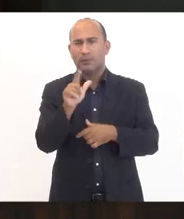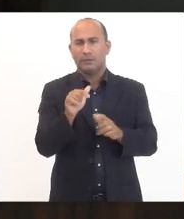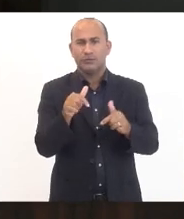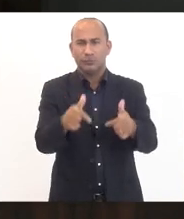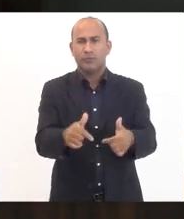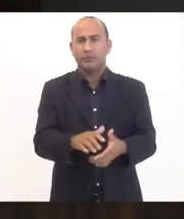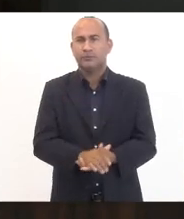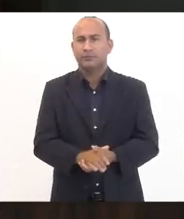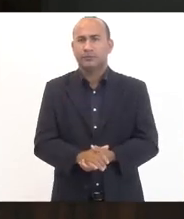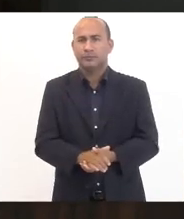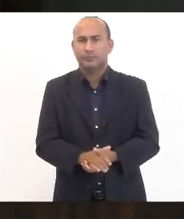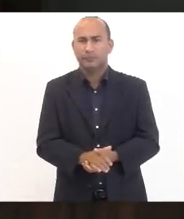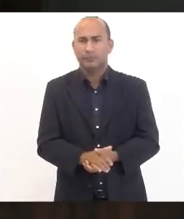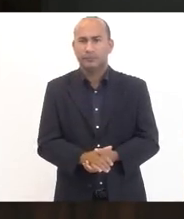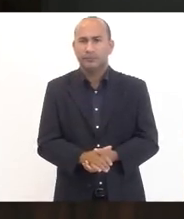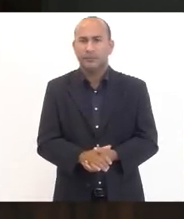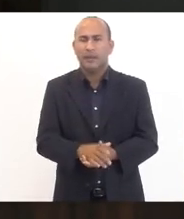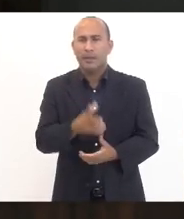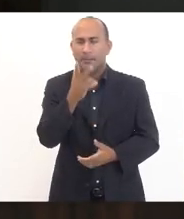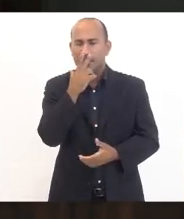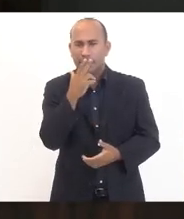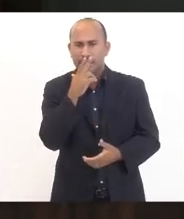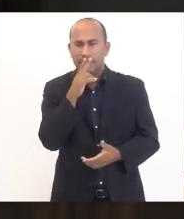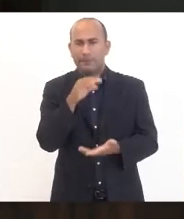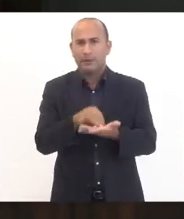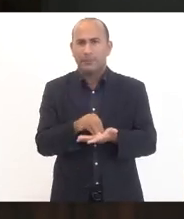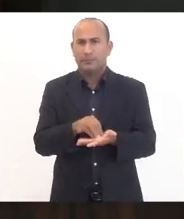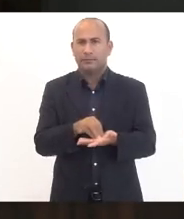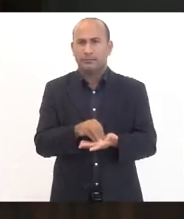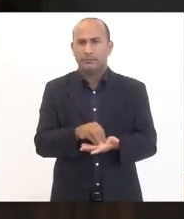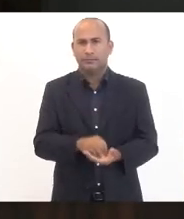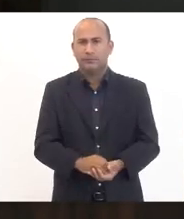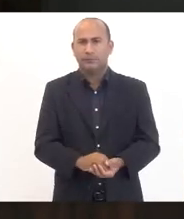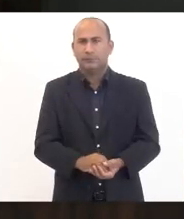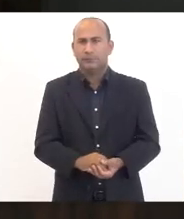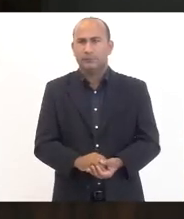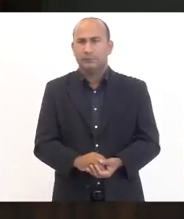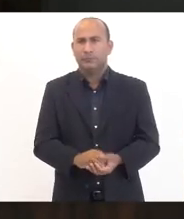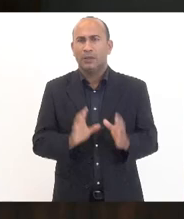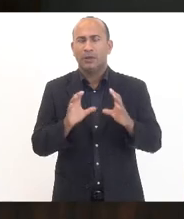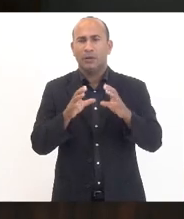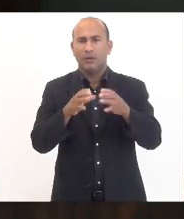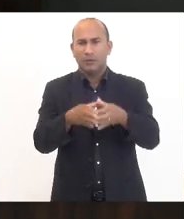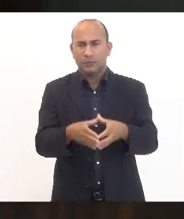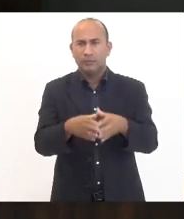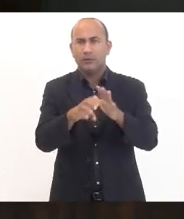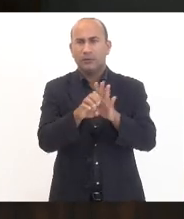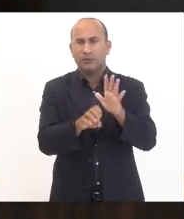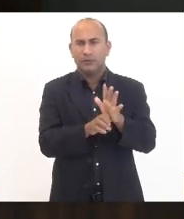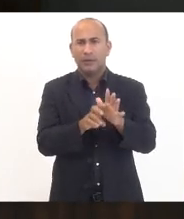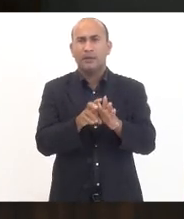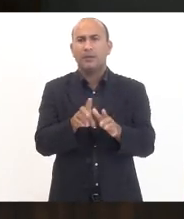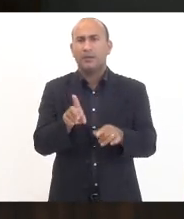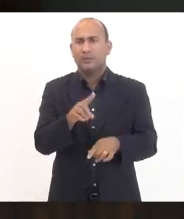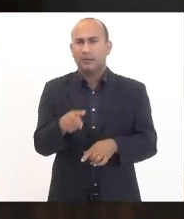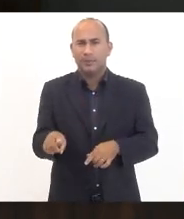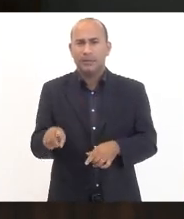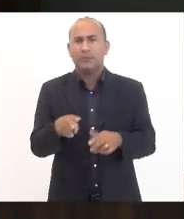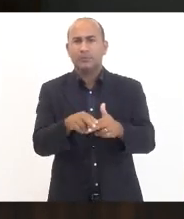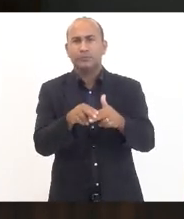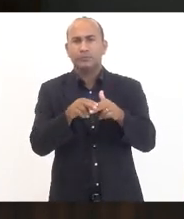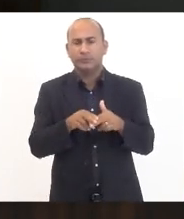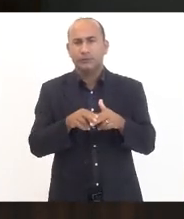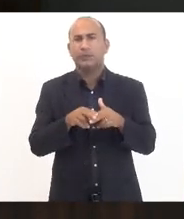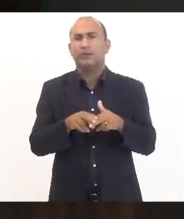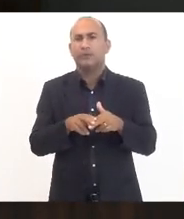providências. Pendente de parecer da Comissão de Emendas Condicionais e Vetos, para emissão